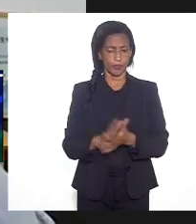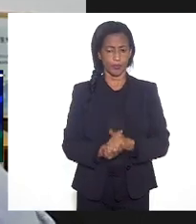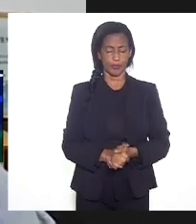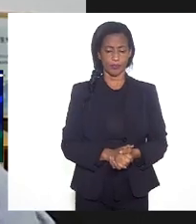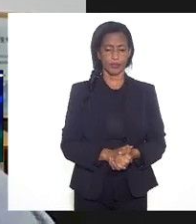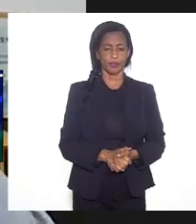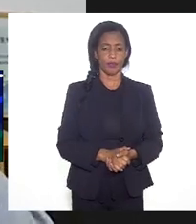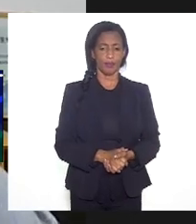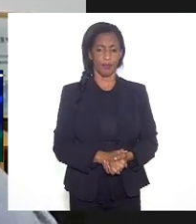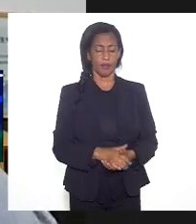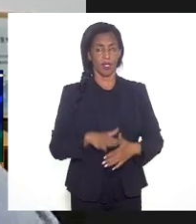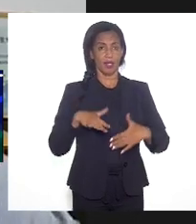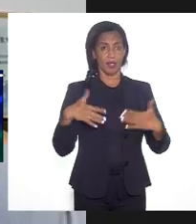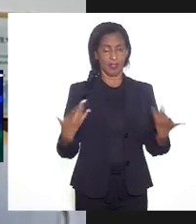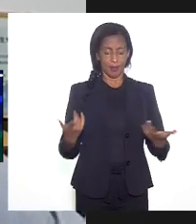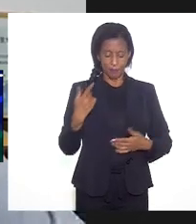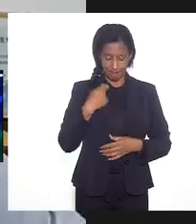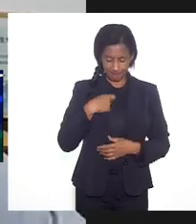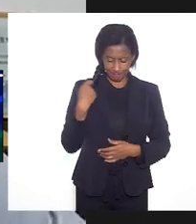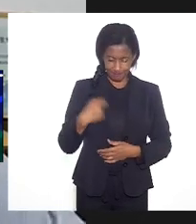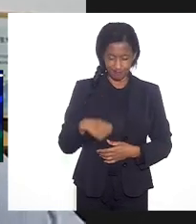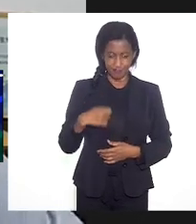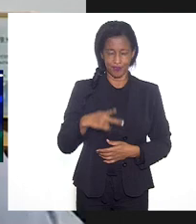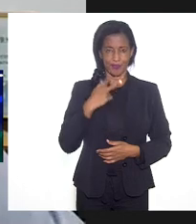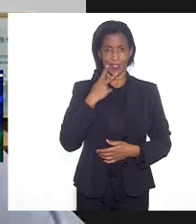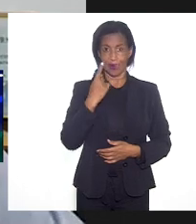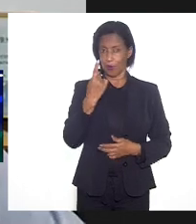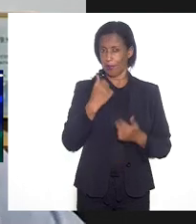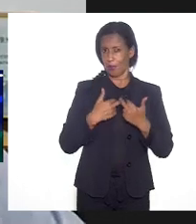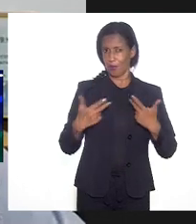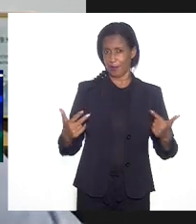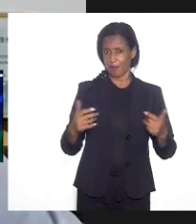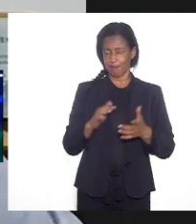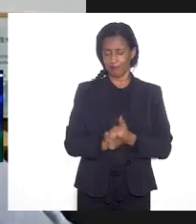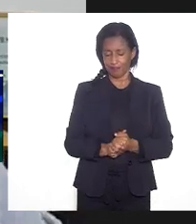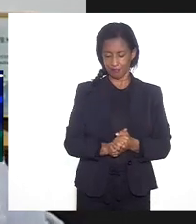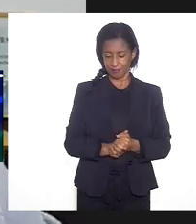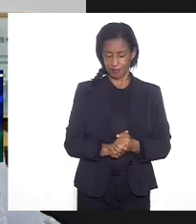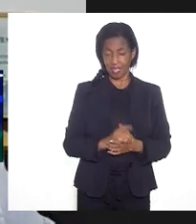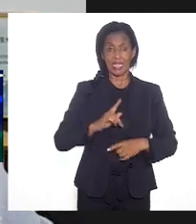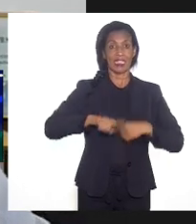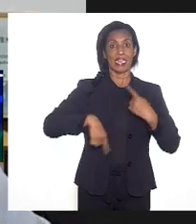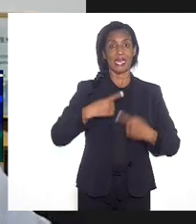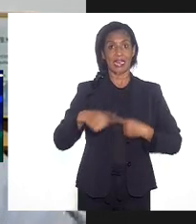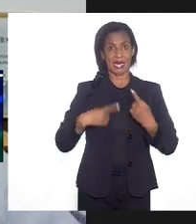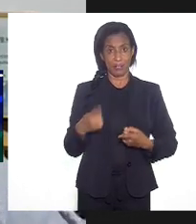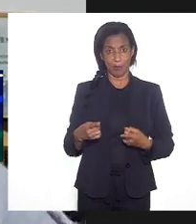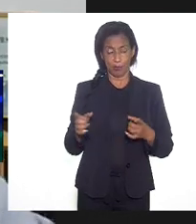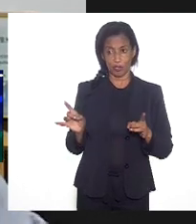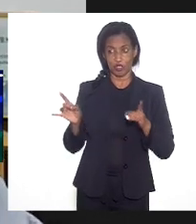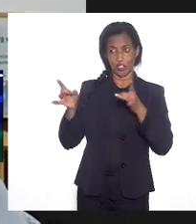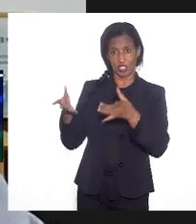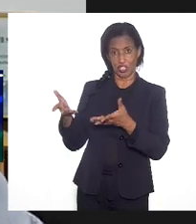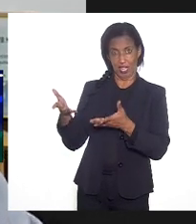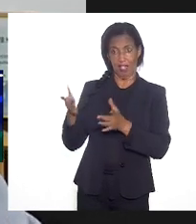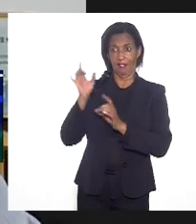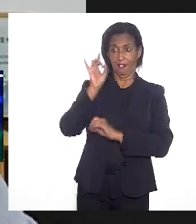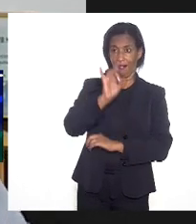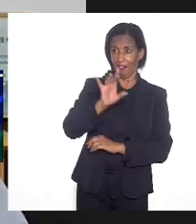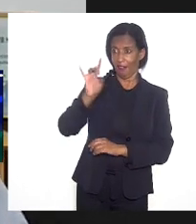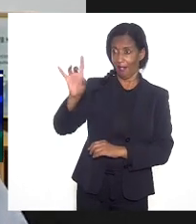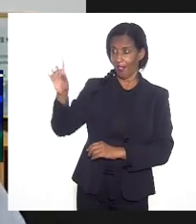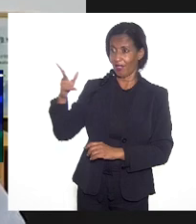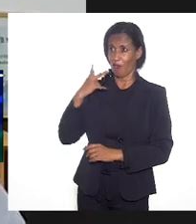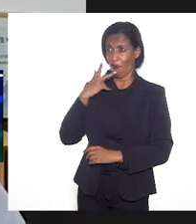E eu preciso dizer o seguinte, que depois de deixar esses deputados falarem, cai